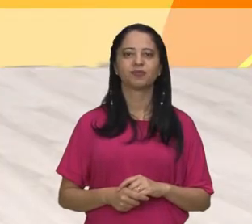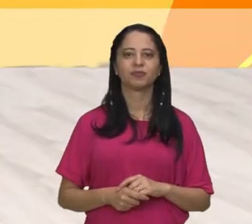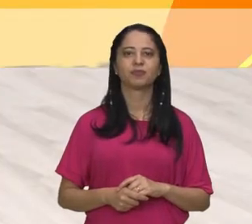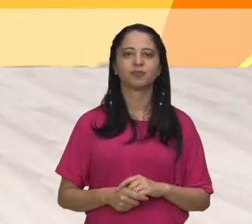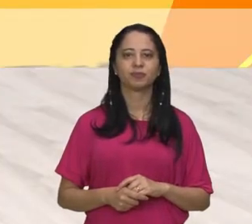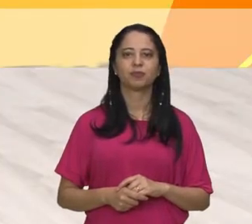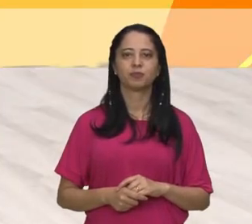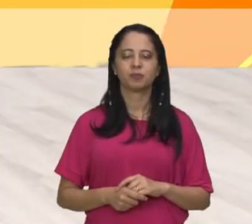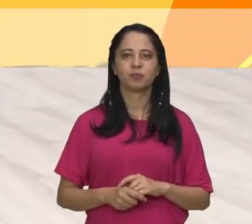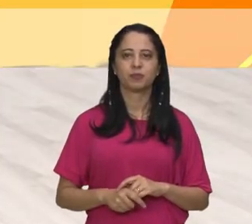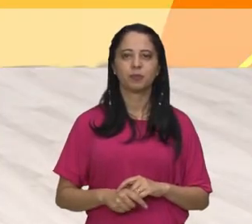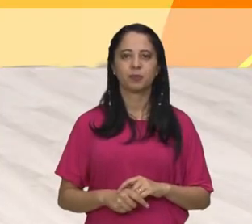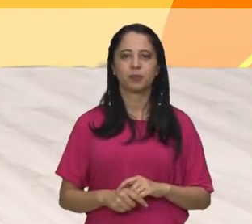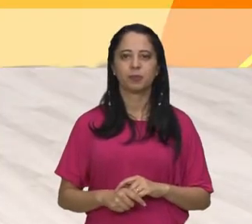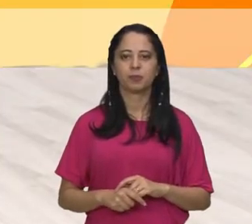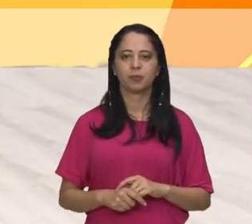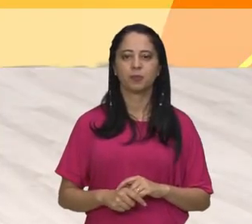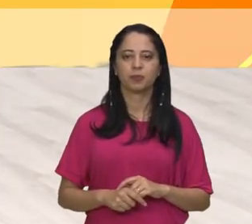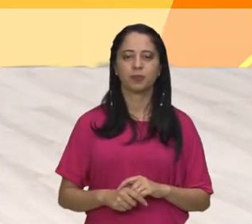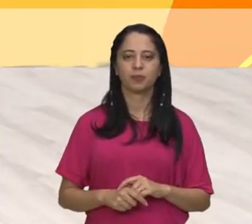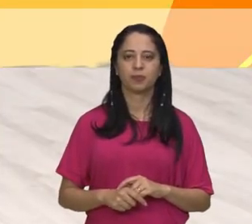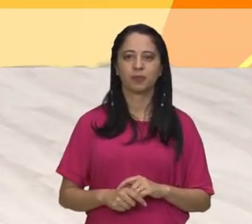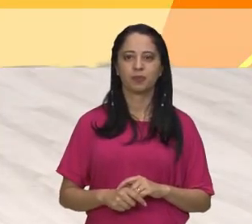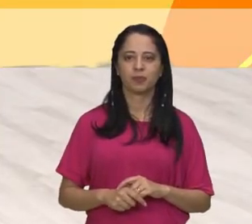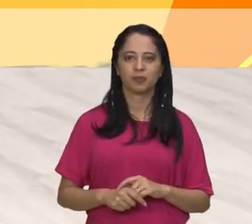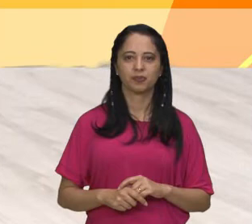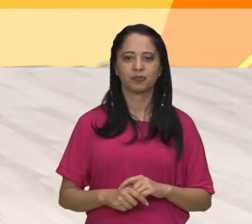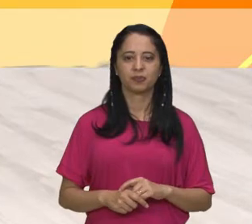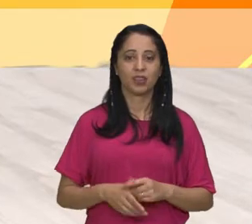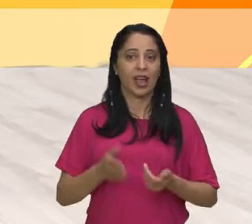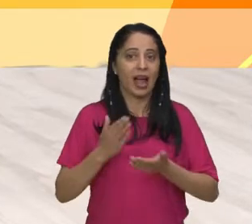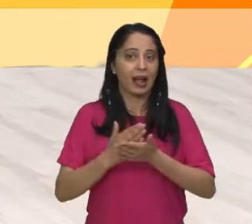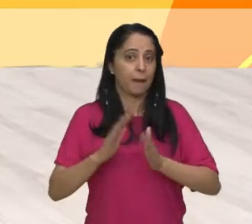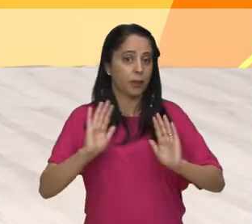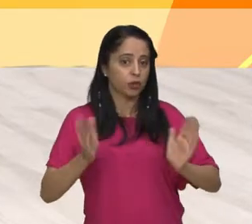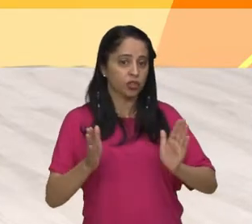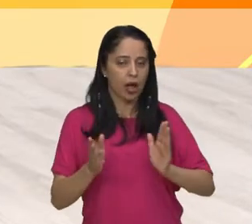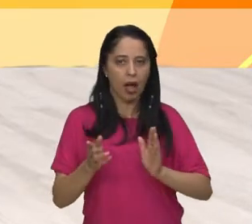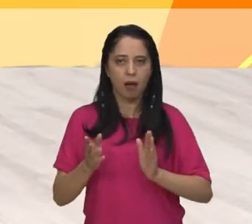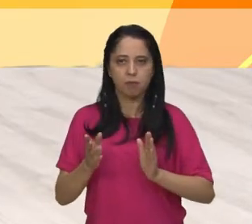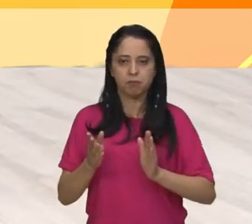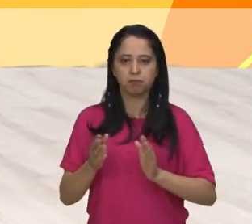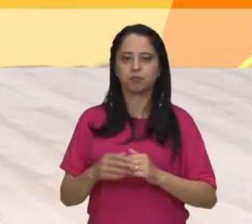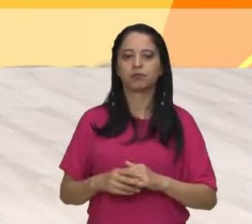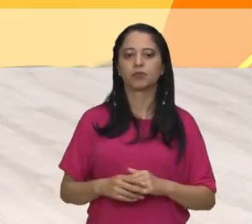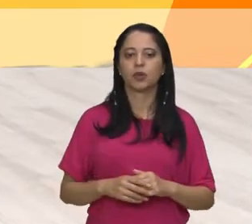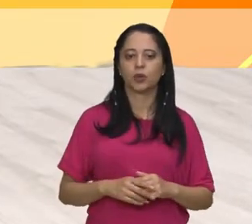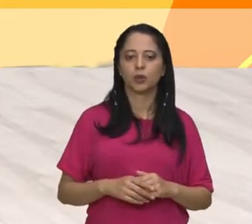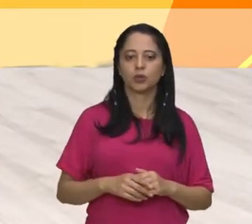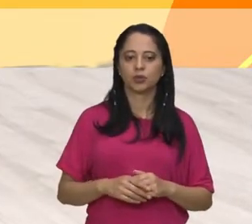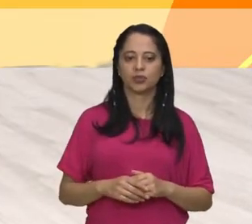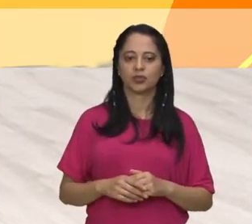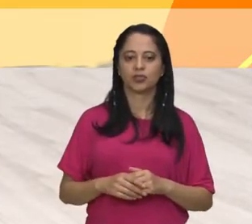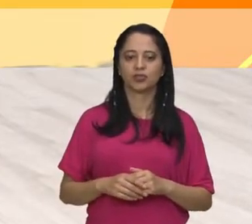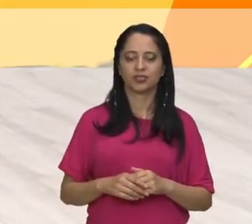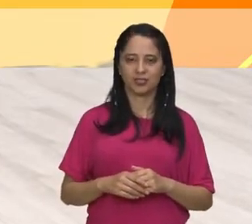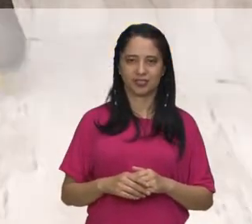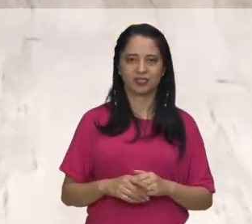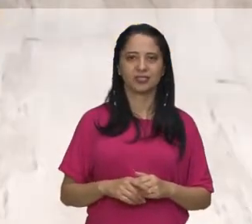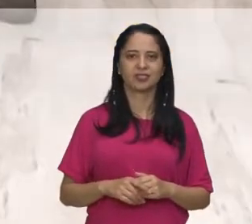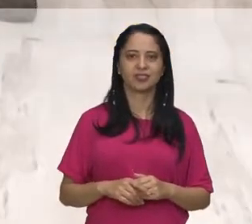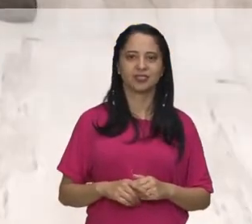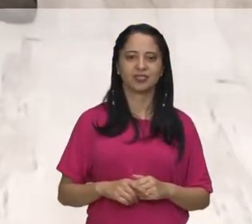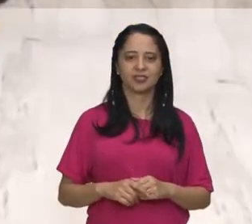Vamos contar 8 dele, tá? Então, acabei a pose lá com a minha parceira. Pá, parar e foi. 1, e